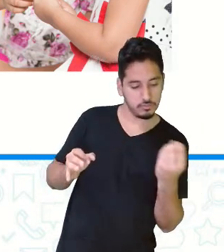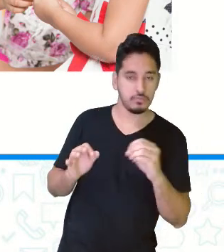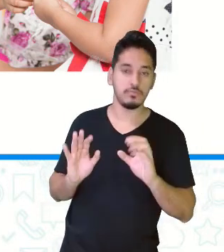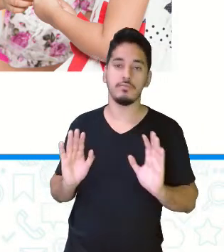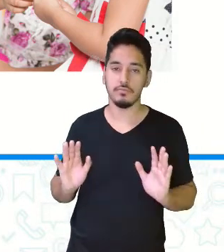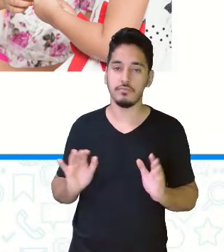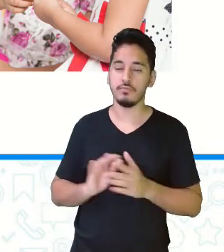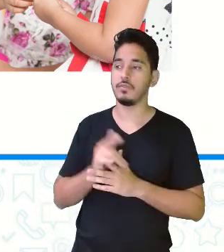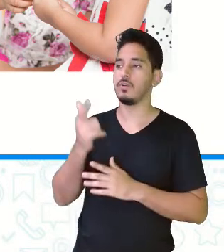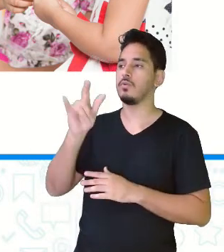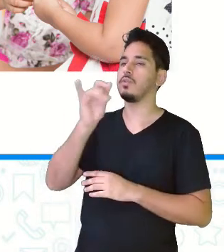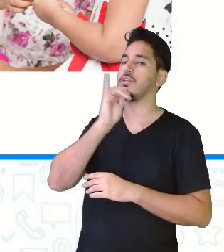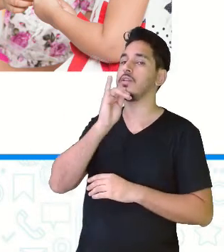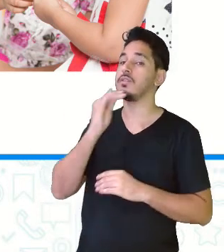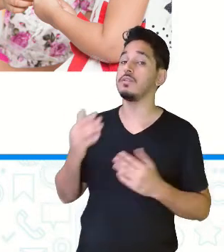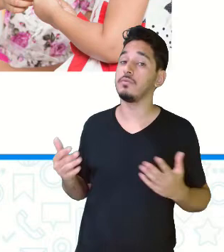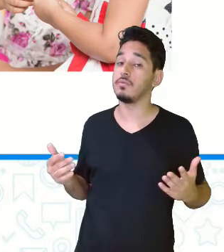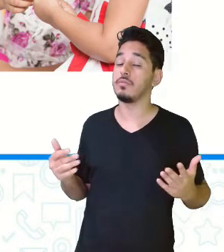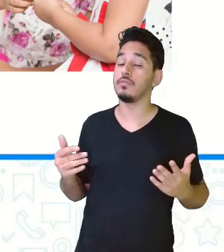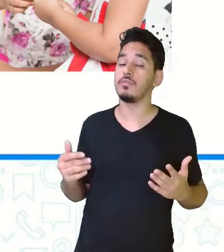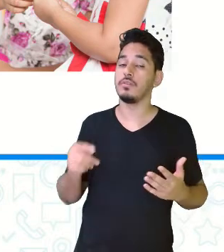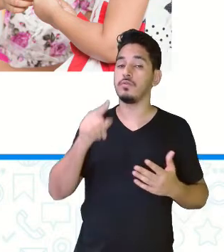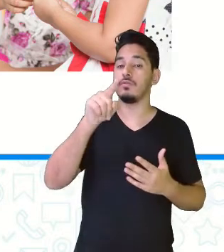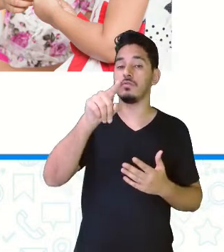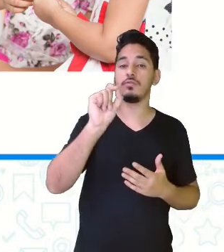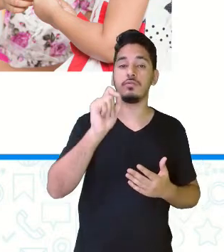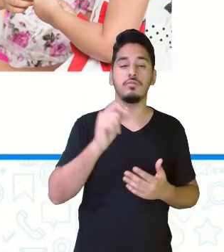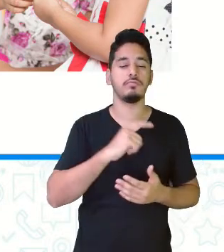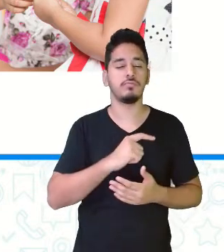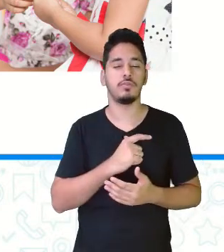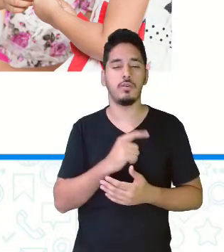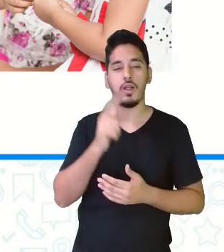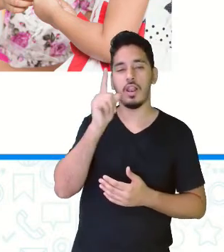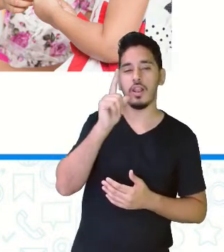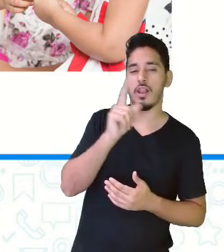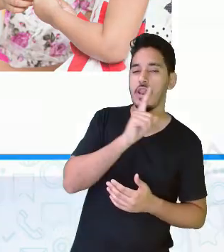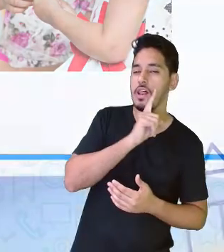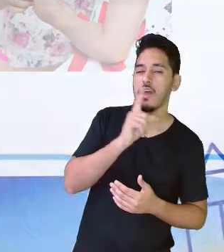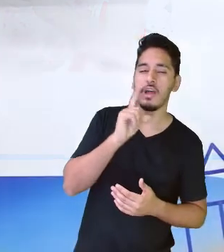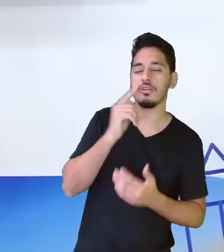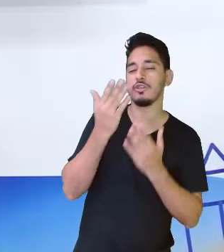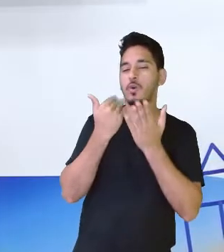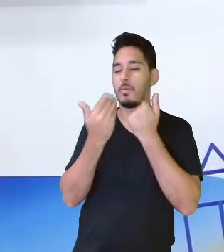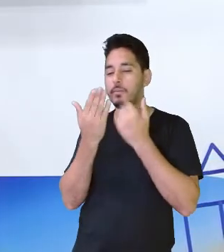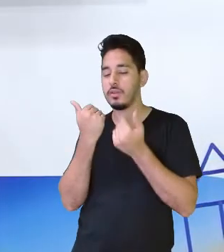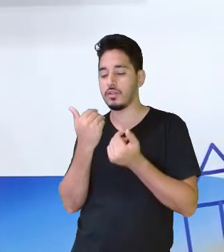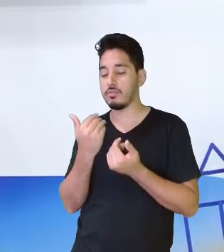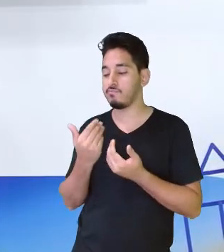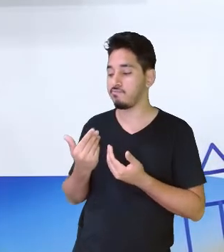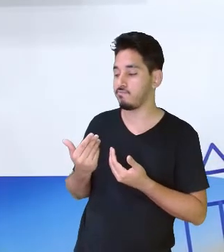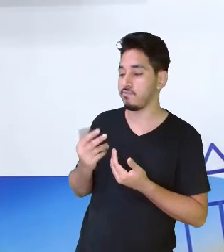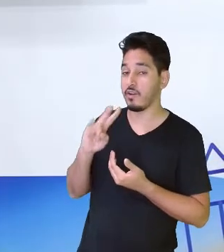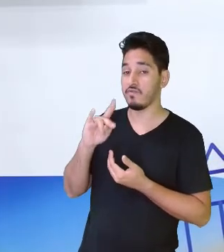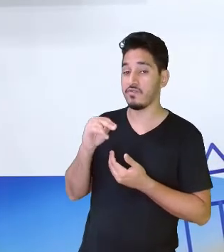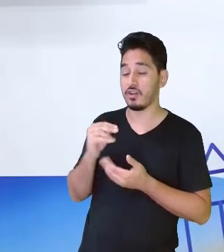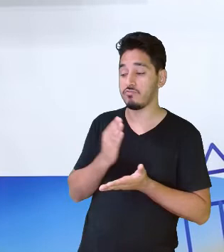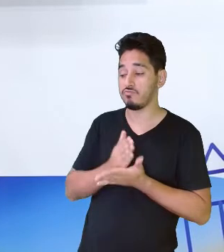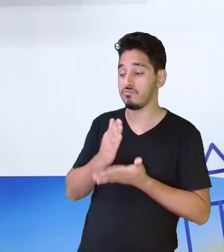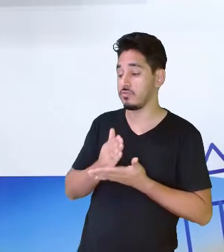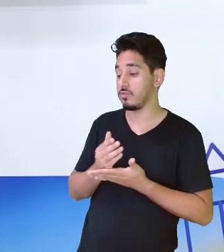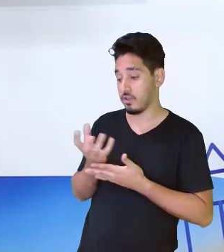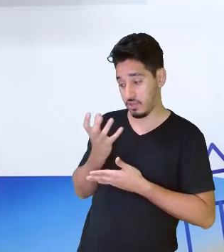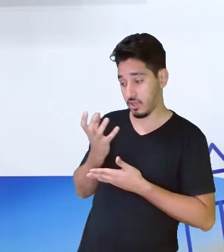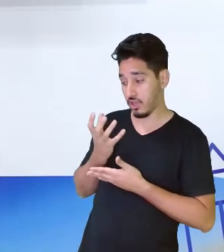exemplo, claro, é quando você está com algum lanche, com alguma coisa e vai dividir com